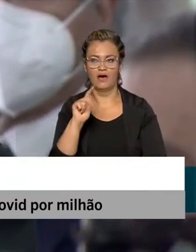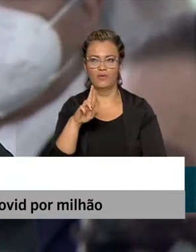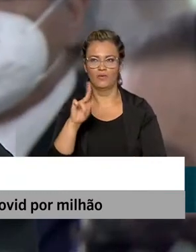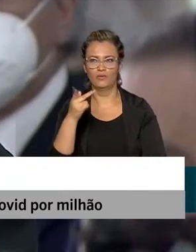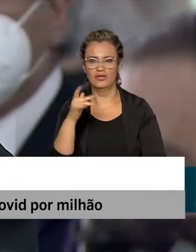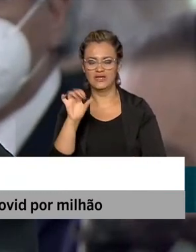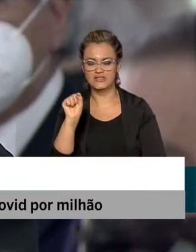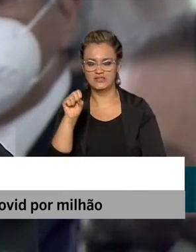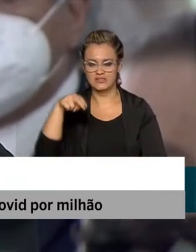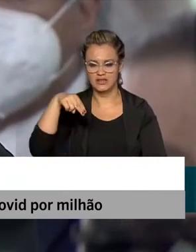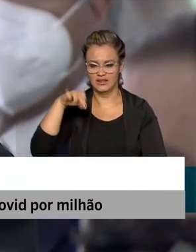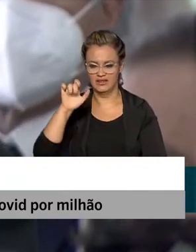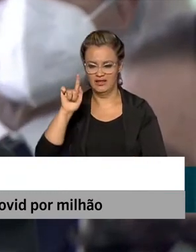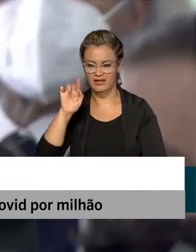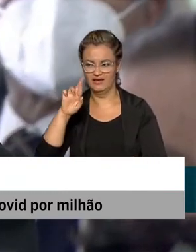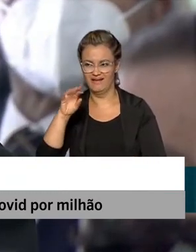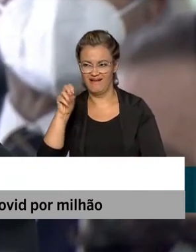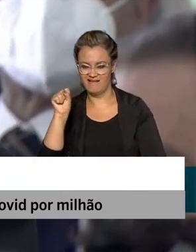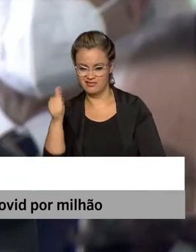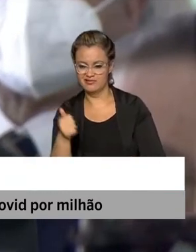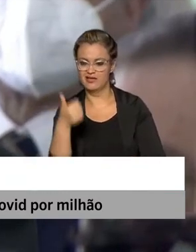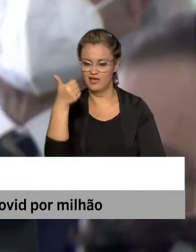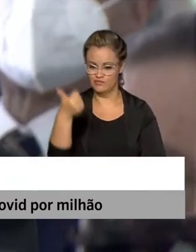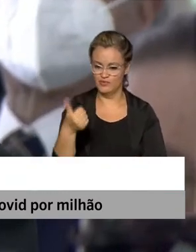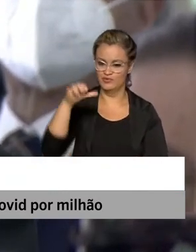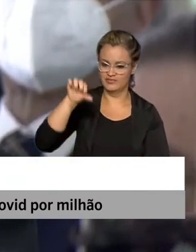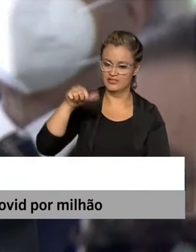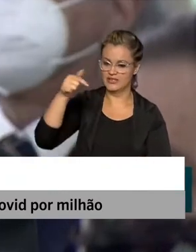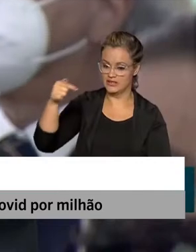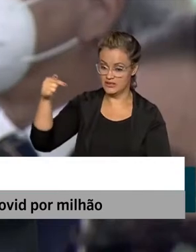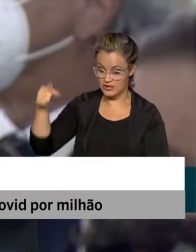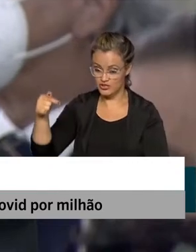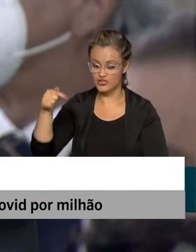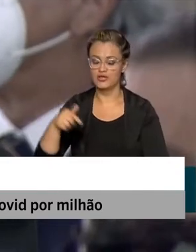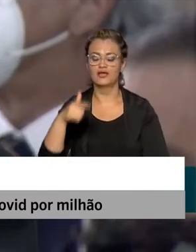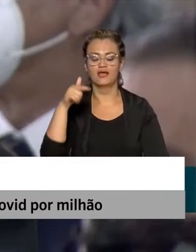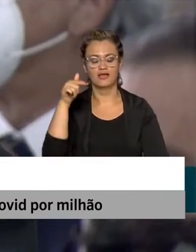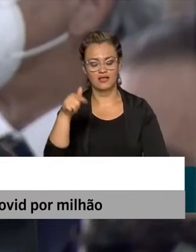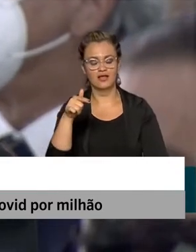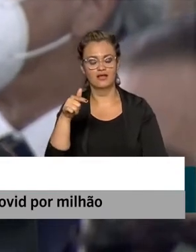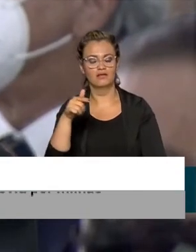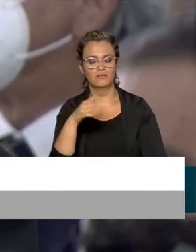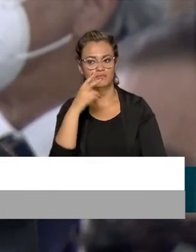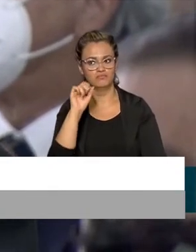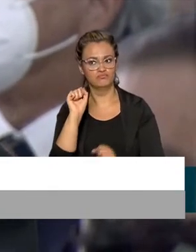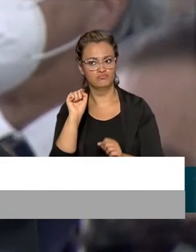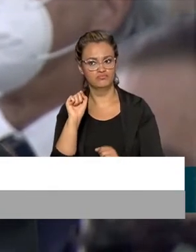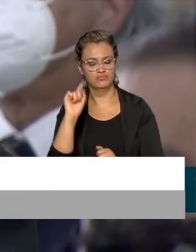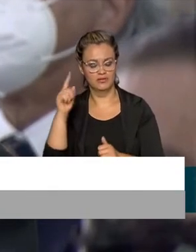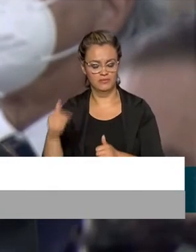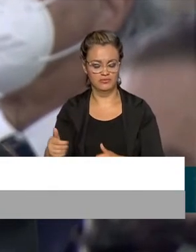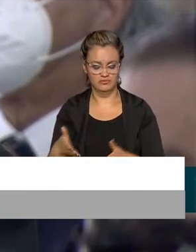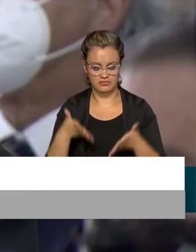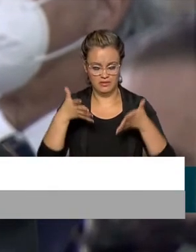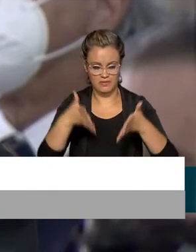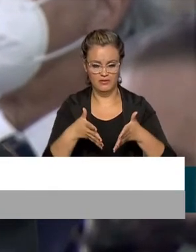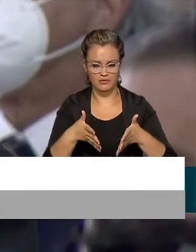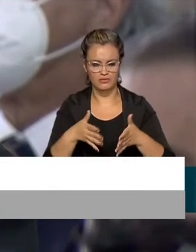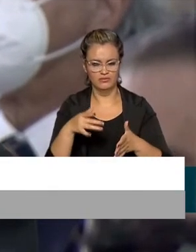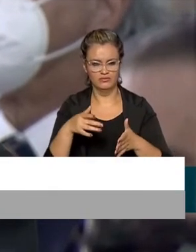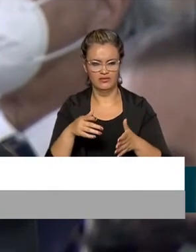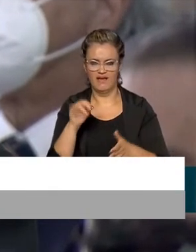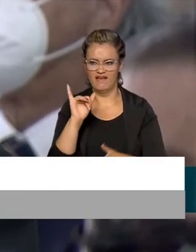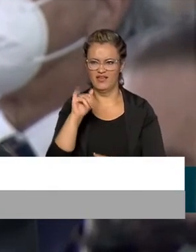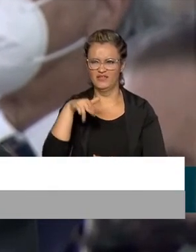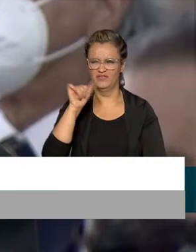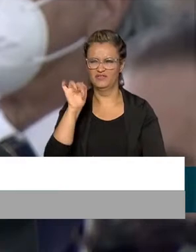em 1977, tendo sido declarado aspirante ao oficial da Arma de Infantaria no dia